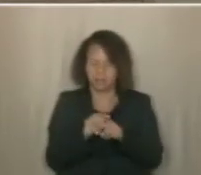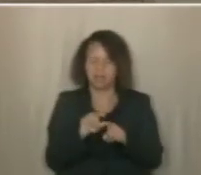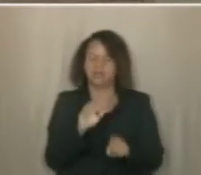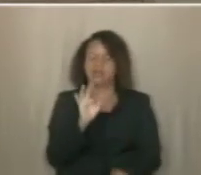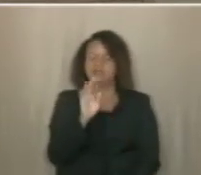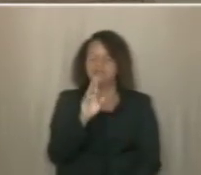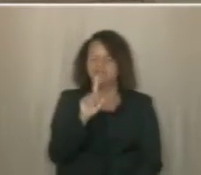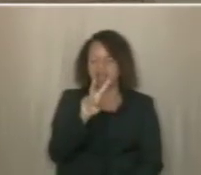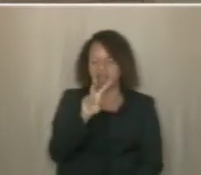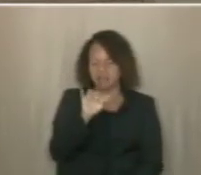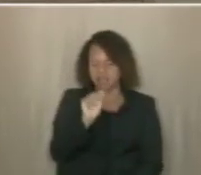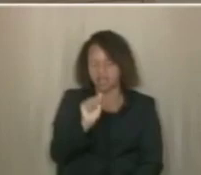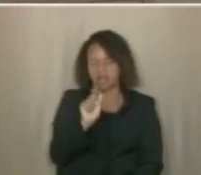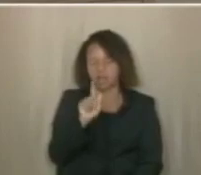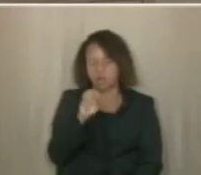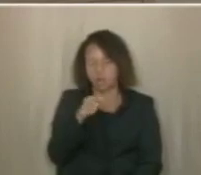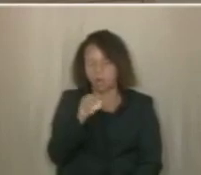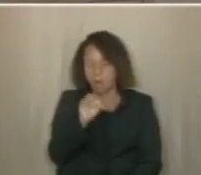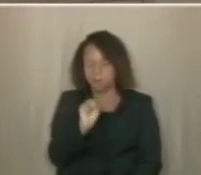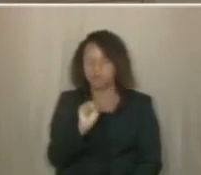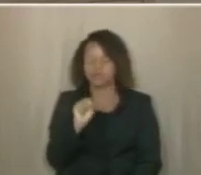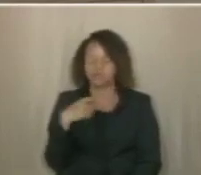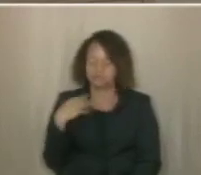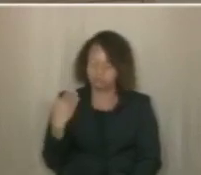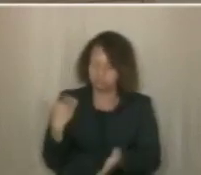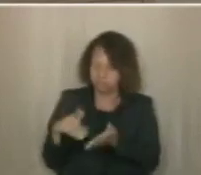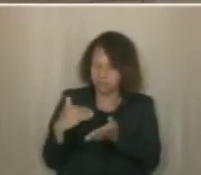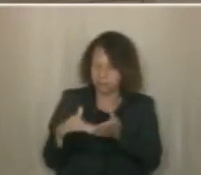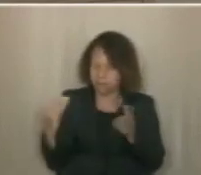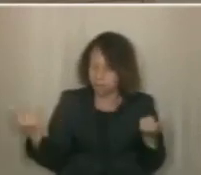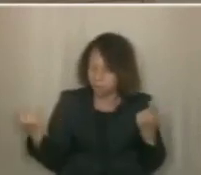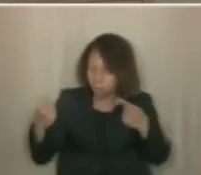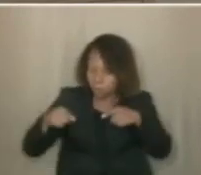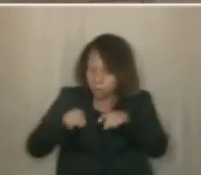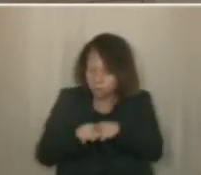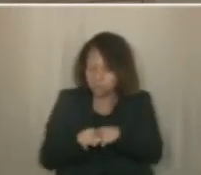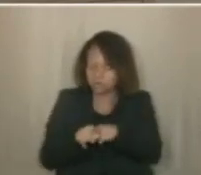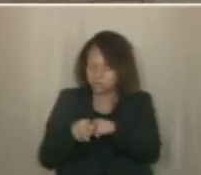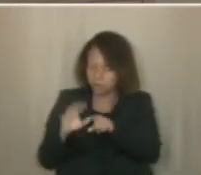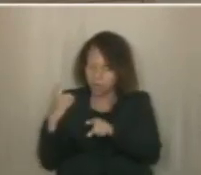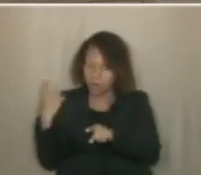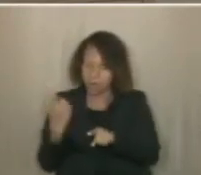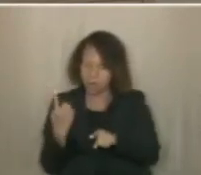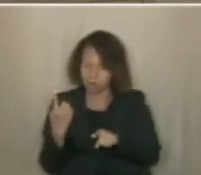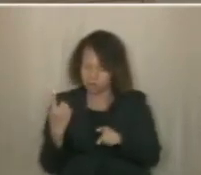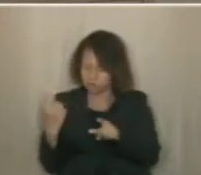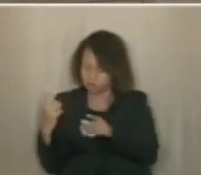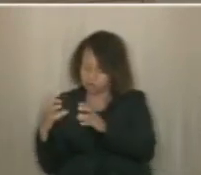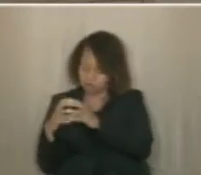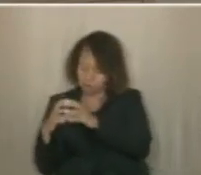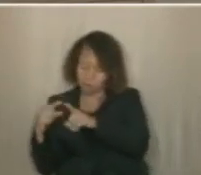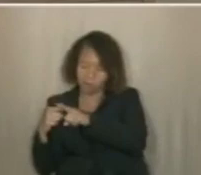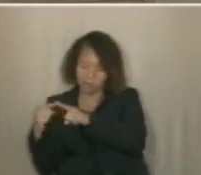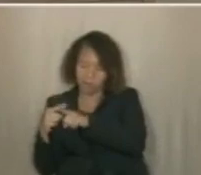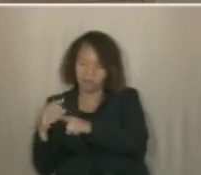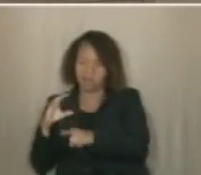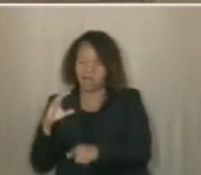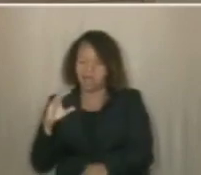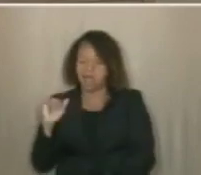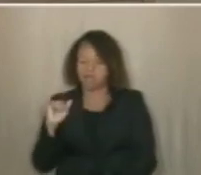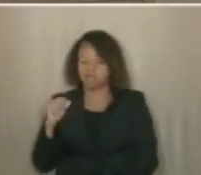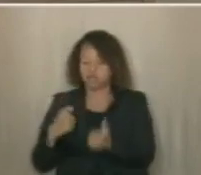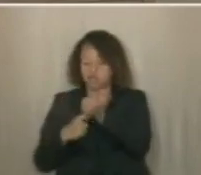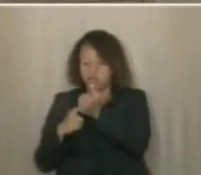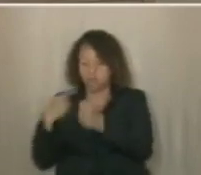Gomes para que nós pudéssemos unir esse poder de pertencimento que já existe na comunidade em Cajueiro alto ao poder